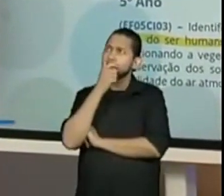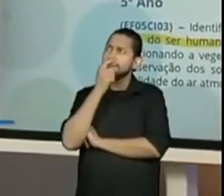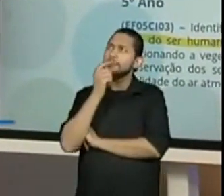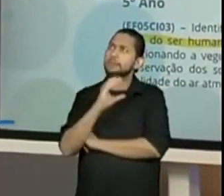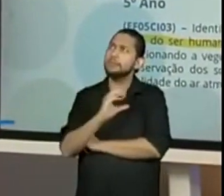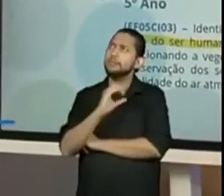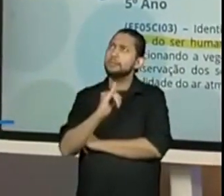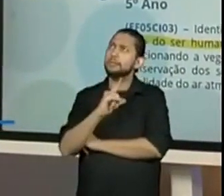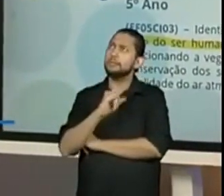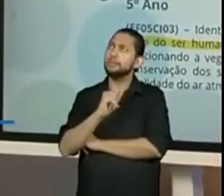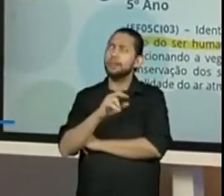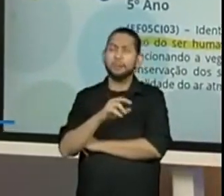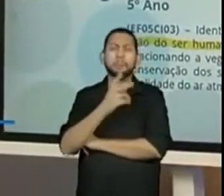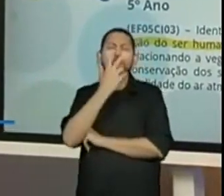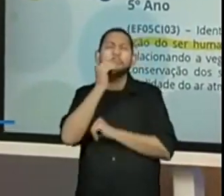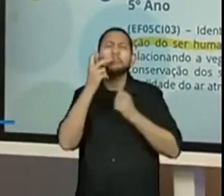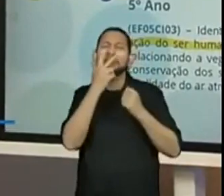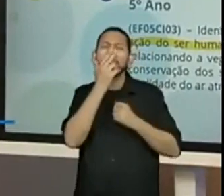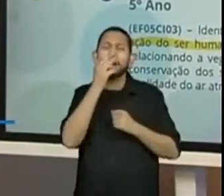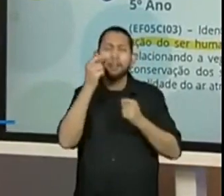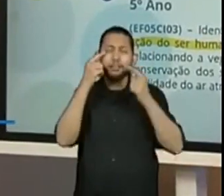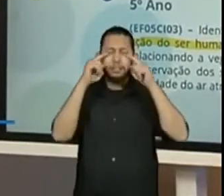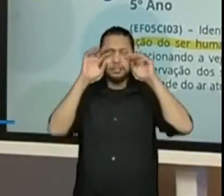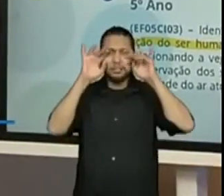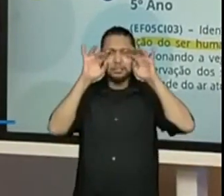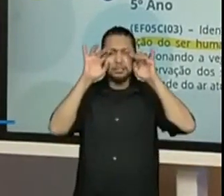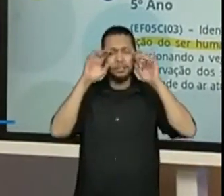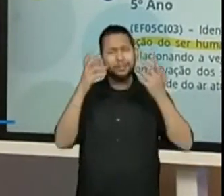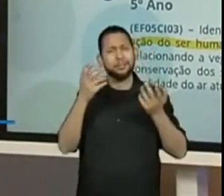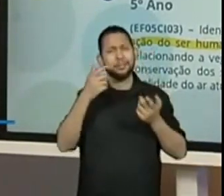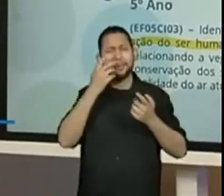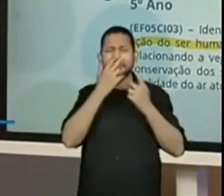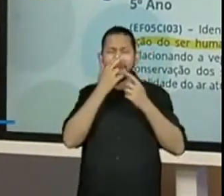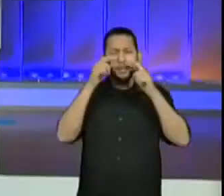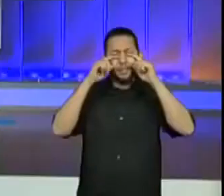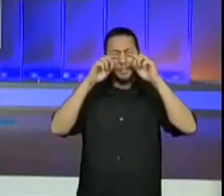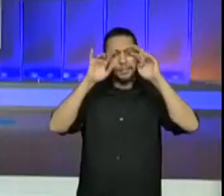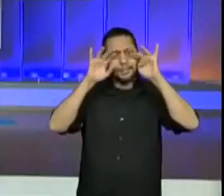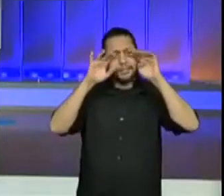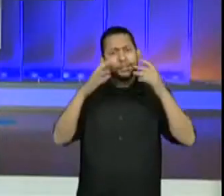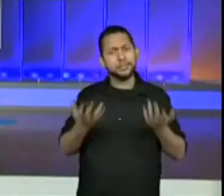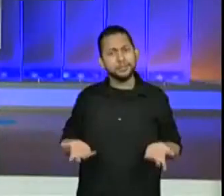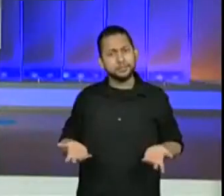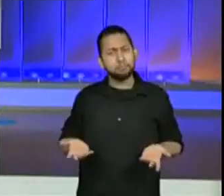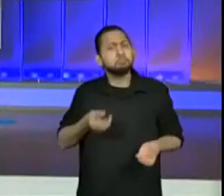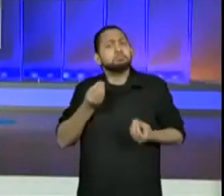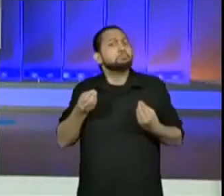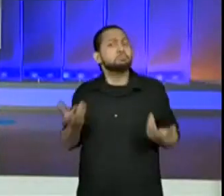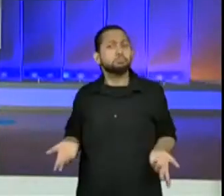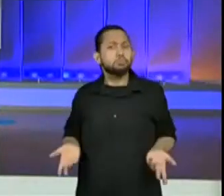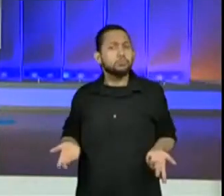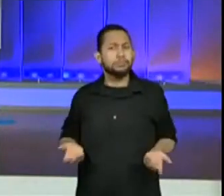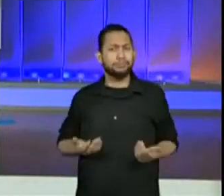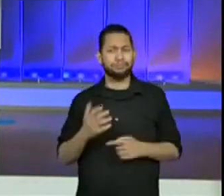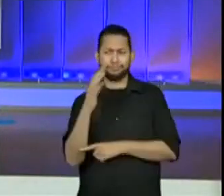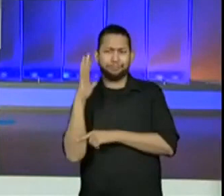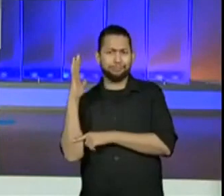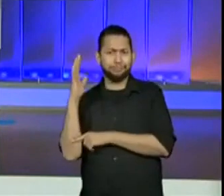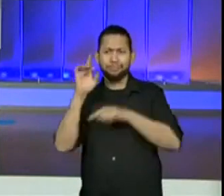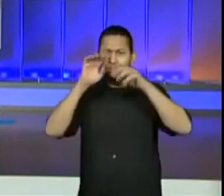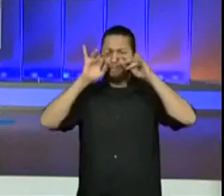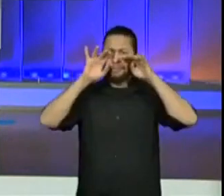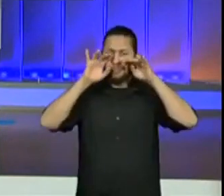nos dizer e no que esse tema nos aponta e nos provoca? Vamos lá? Matas ciliares, estudantes do quinto